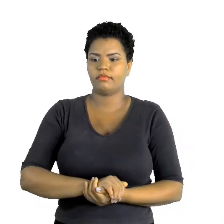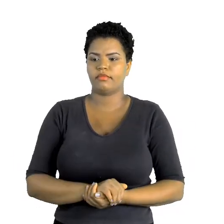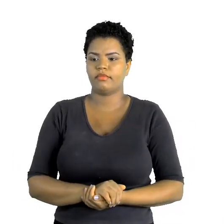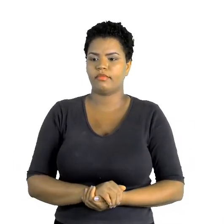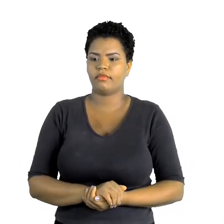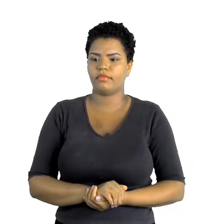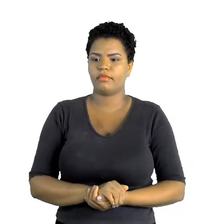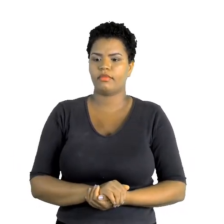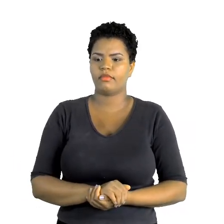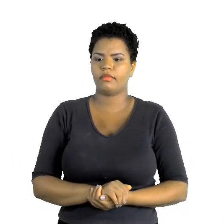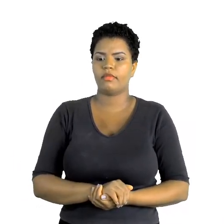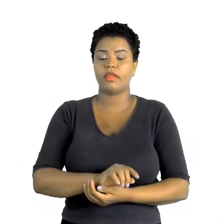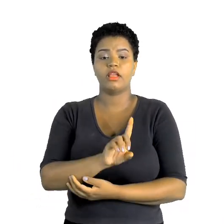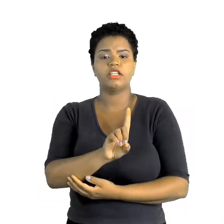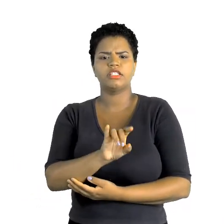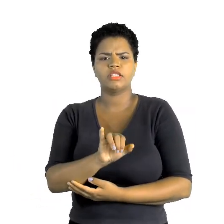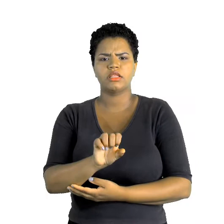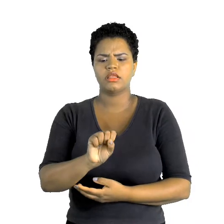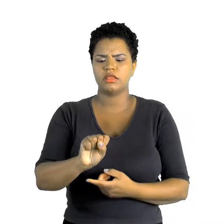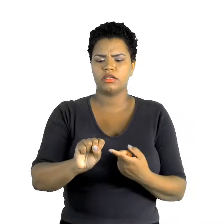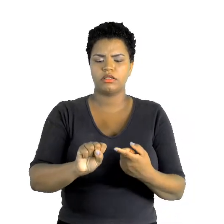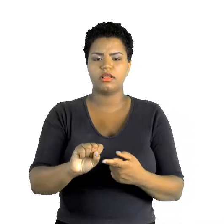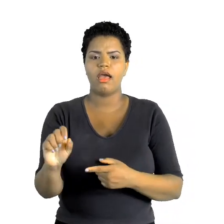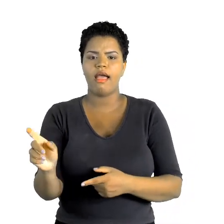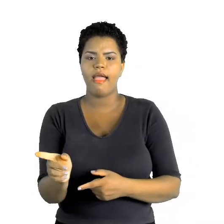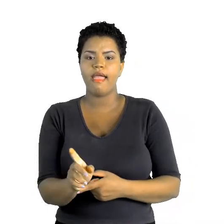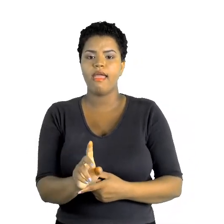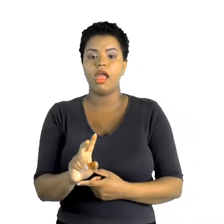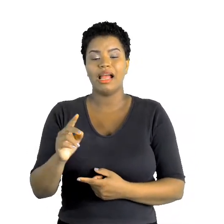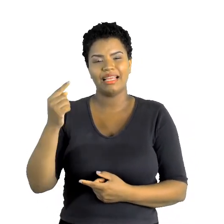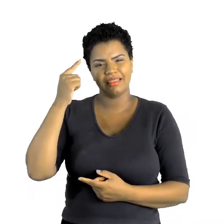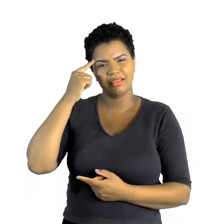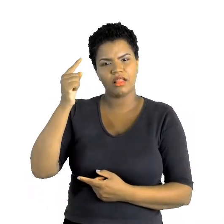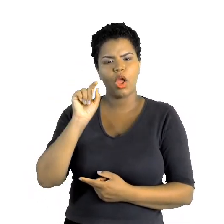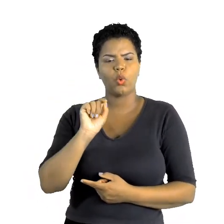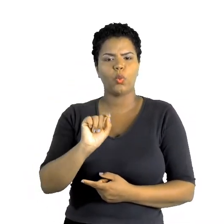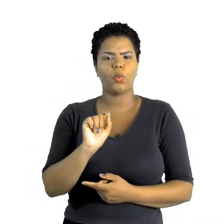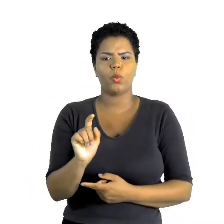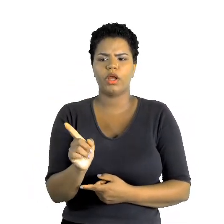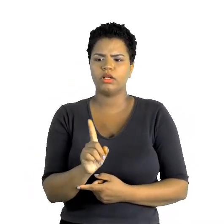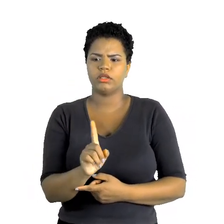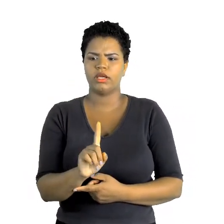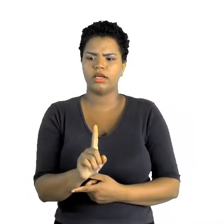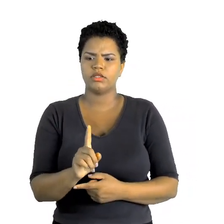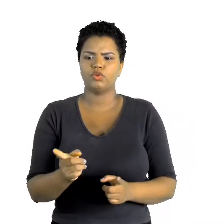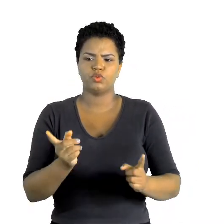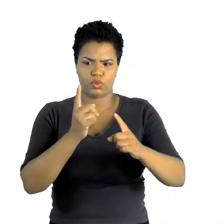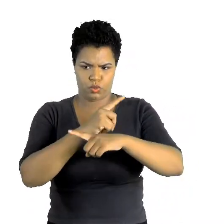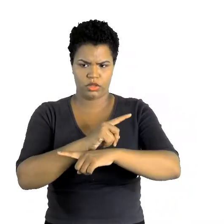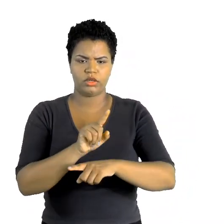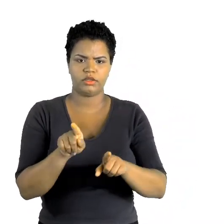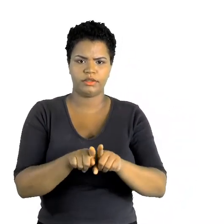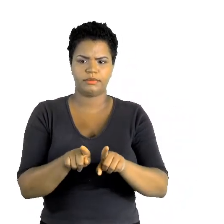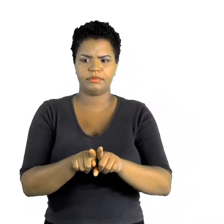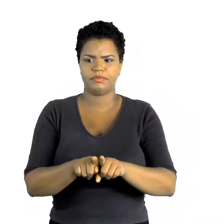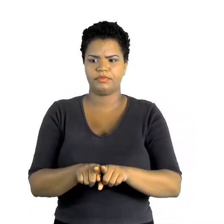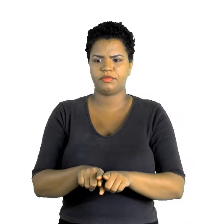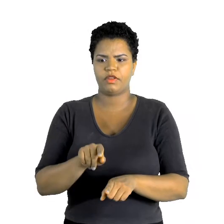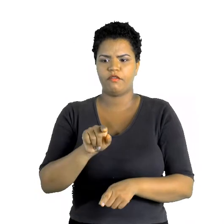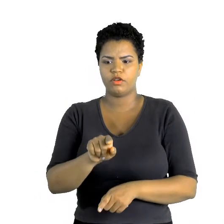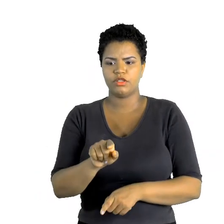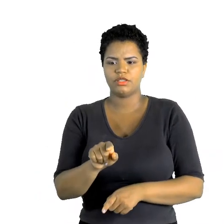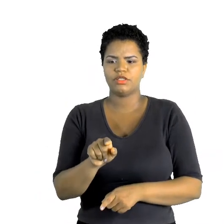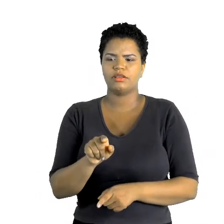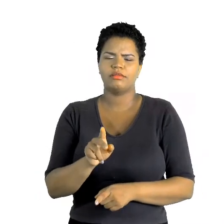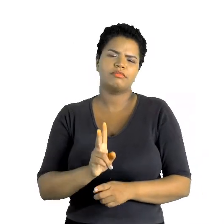this. Negativa também, dando essa ideia de contrariedade. Você costuma dar like. Então,